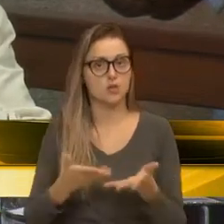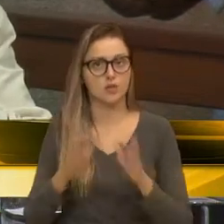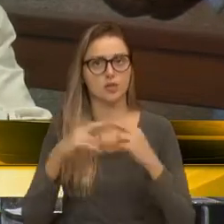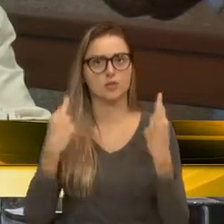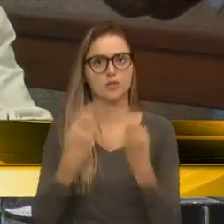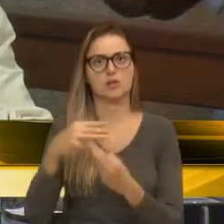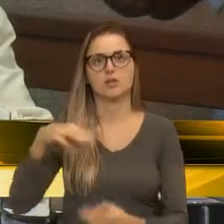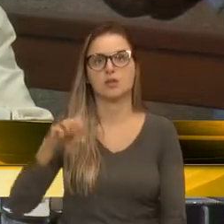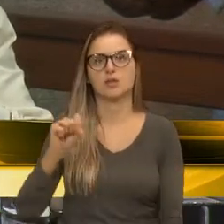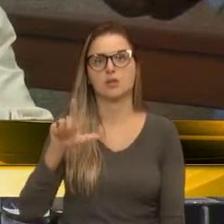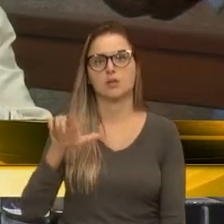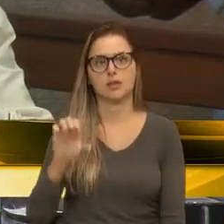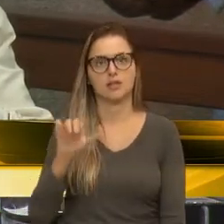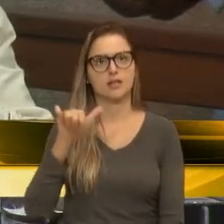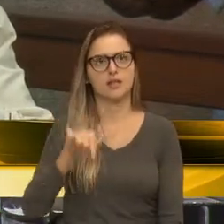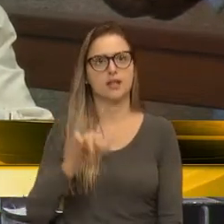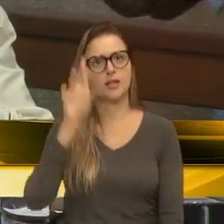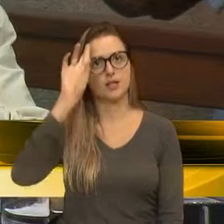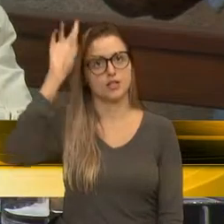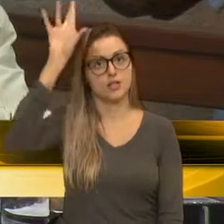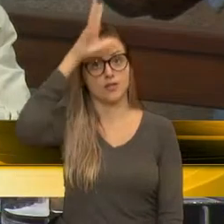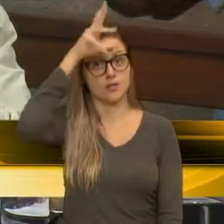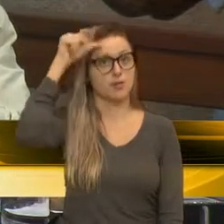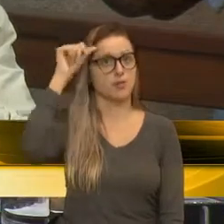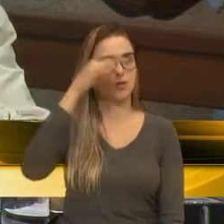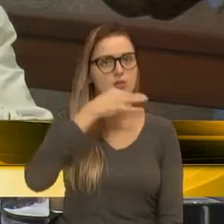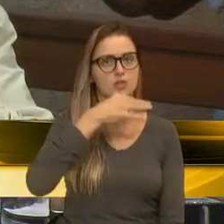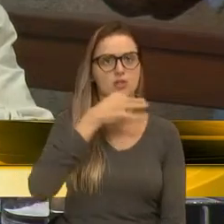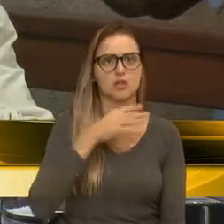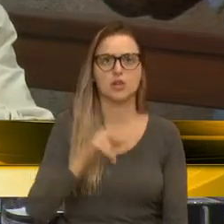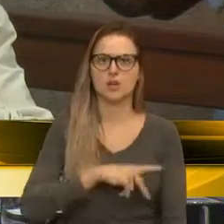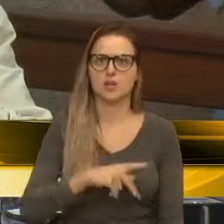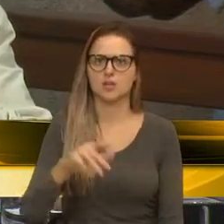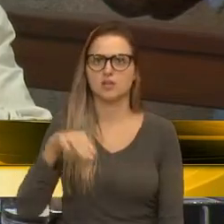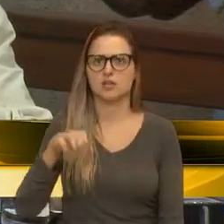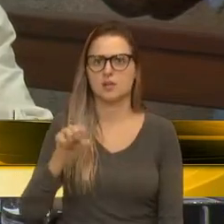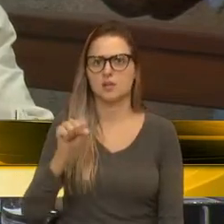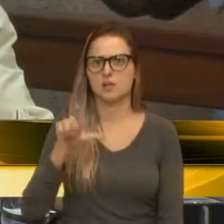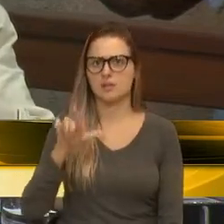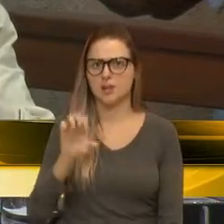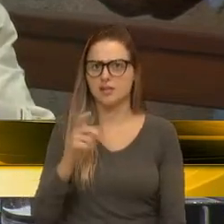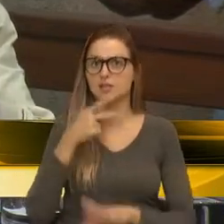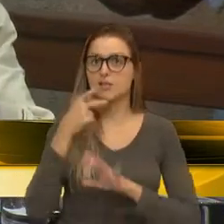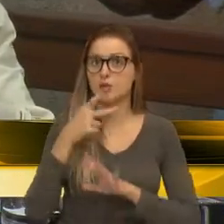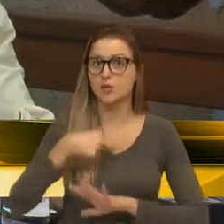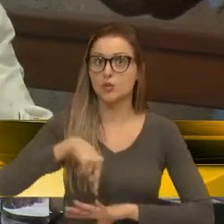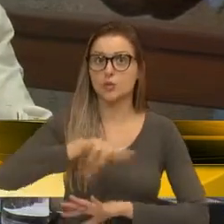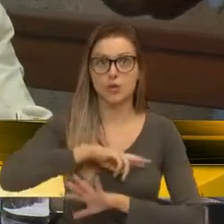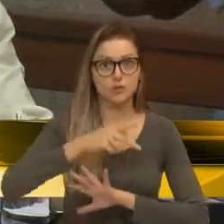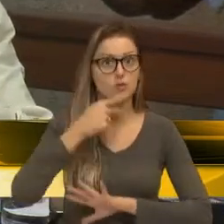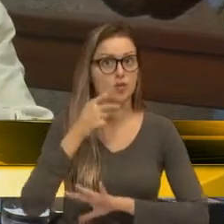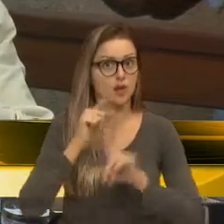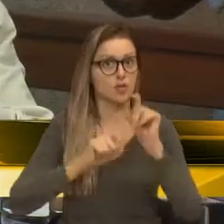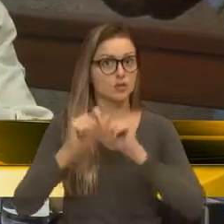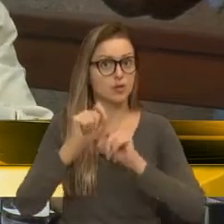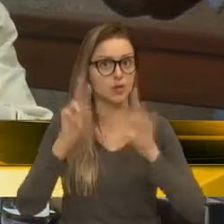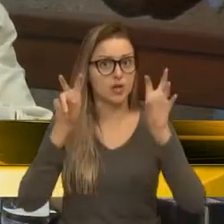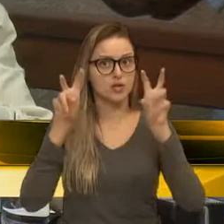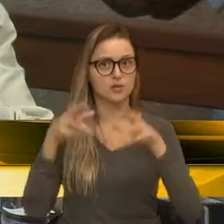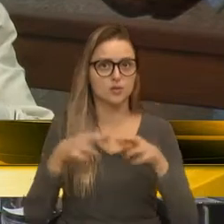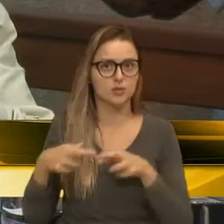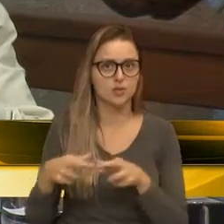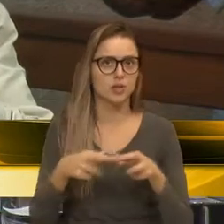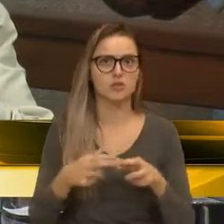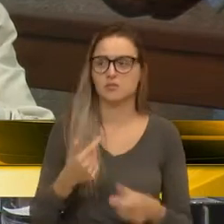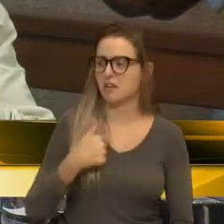era prefeito de Caxias. Aí o presidente da MESNE insistiu, dizendo, mas nós vamos tratar de assuntos regionais. Eu não